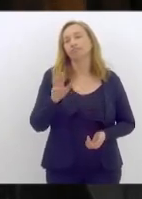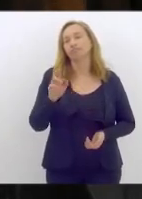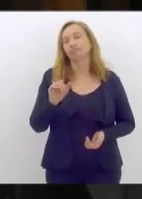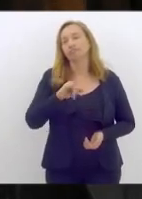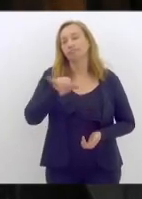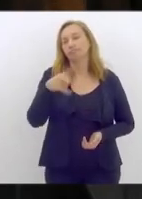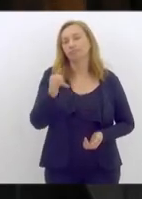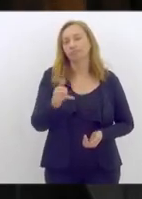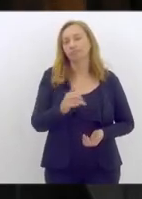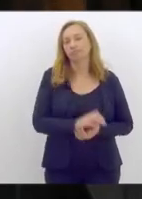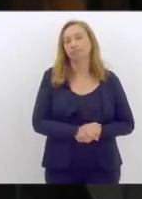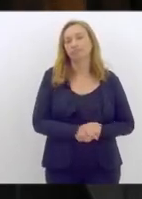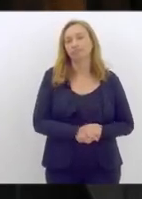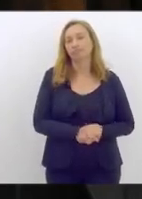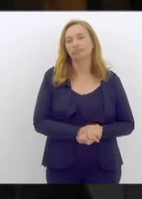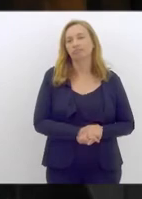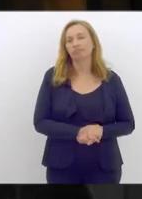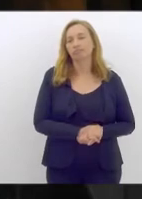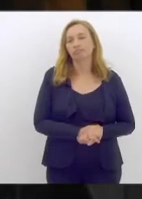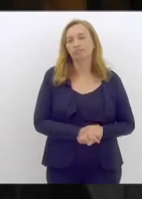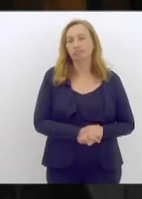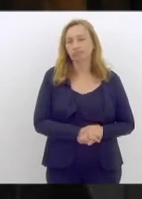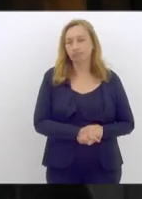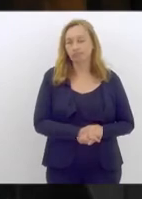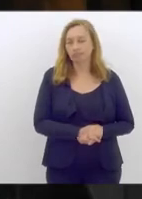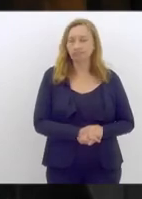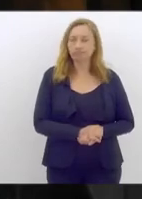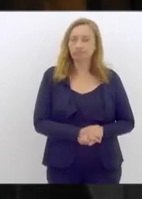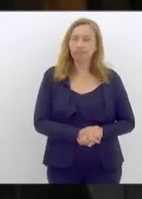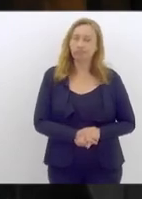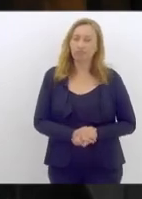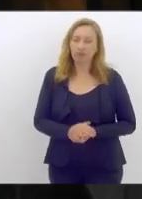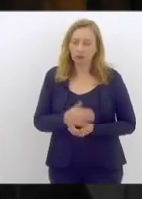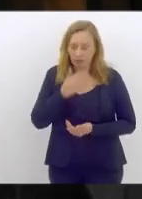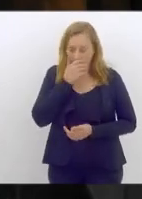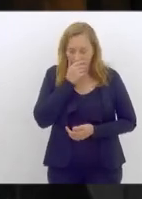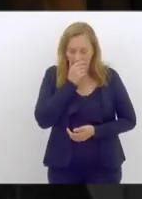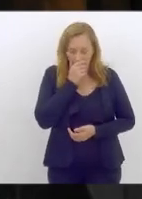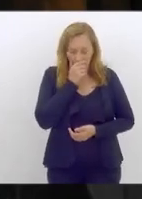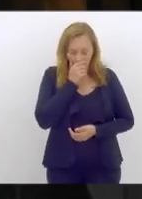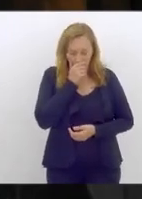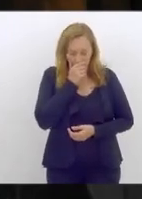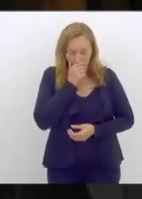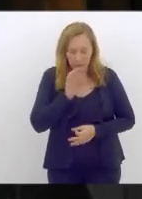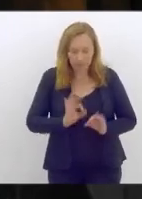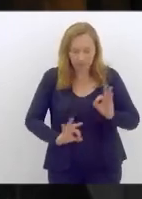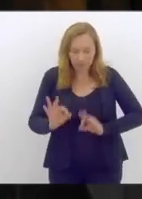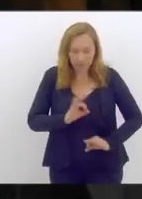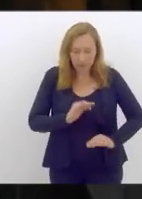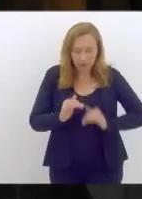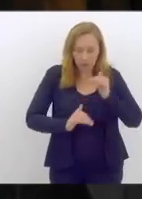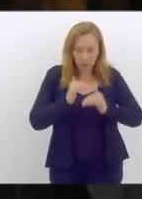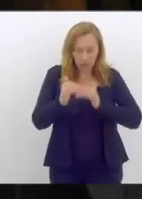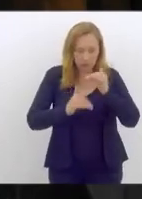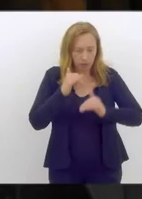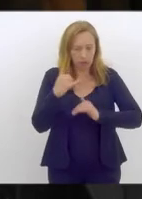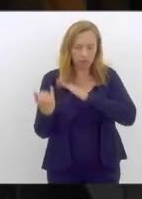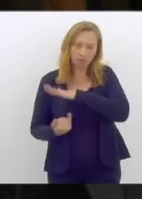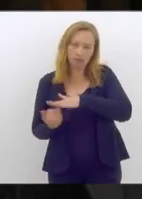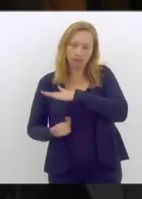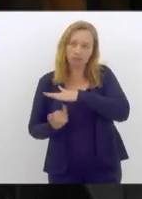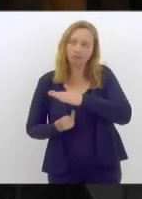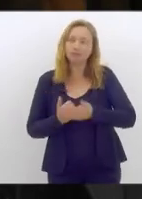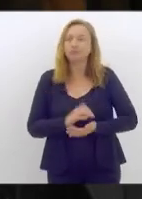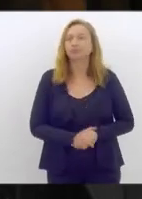iria provar em seu órgãos colegiados um plano de desenvolvimento institucional